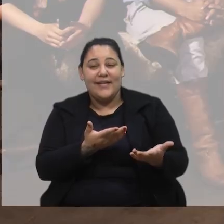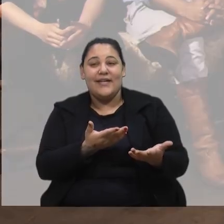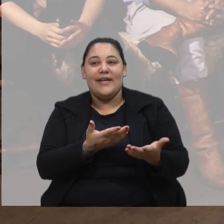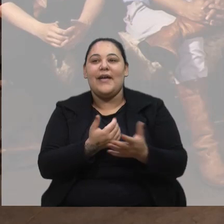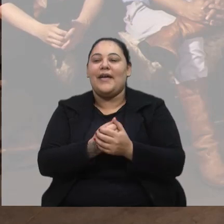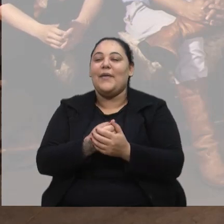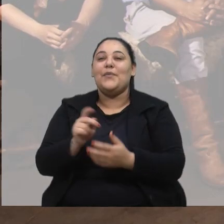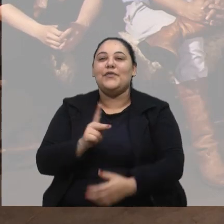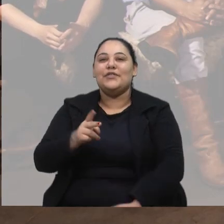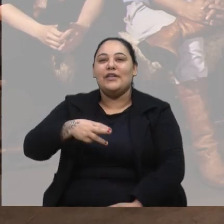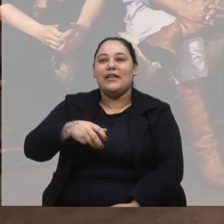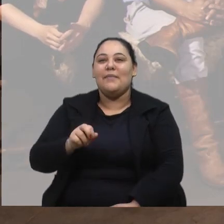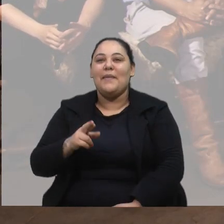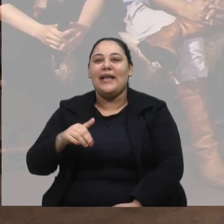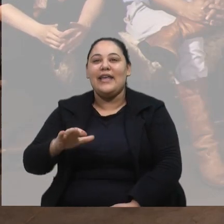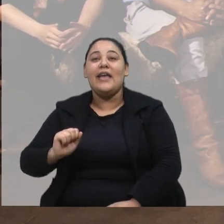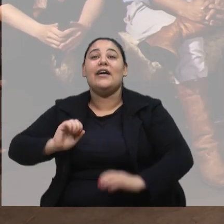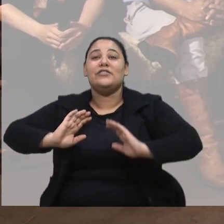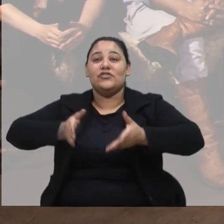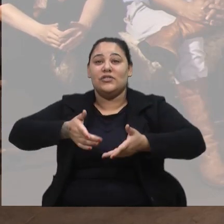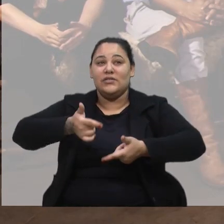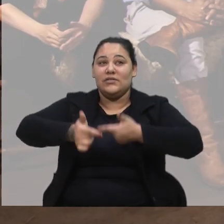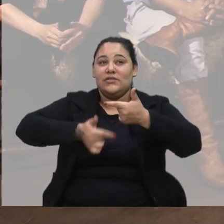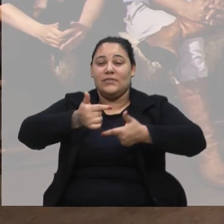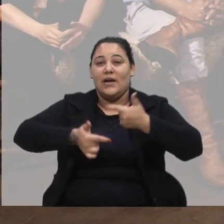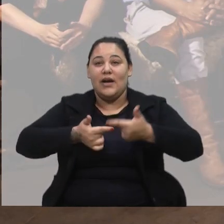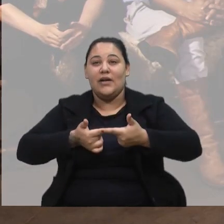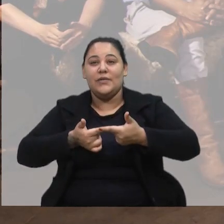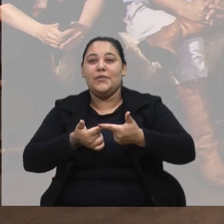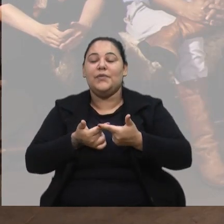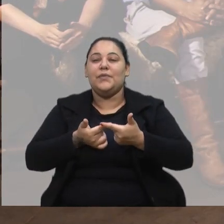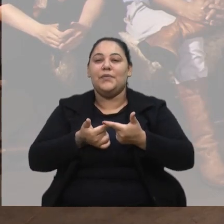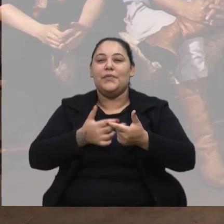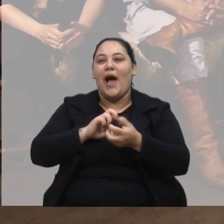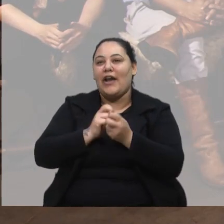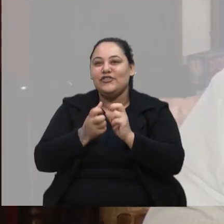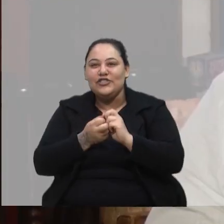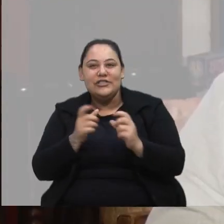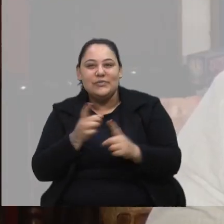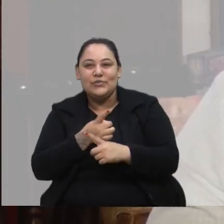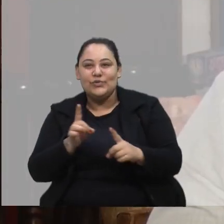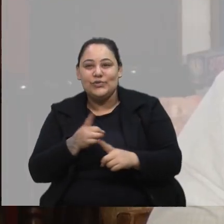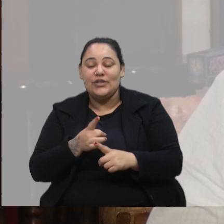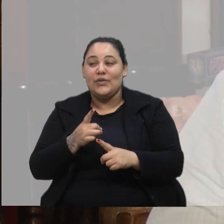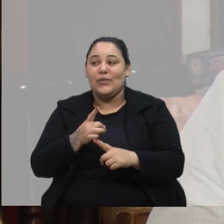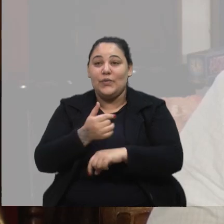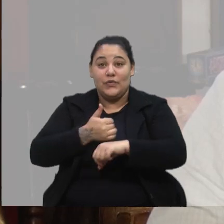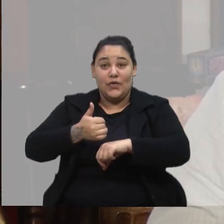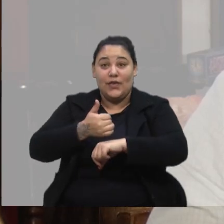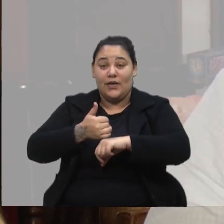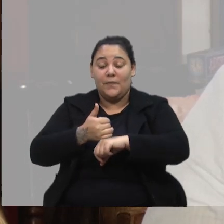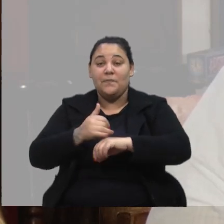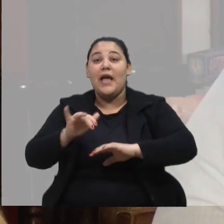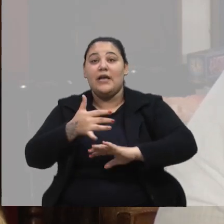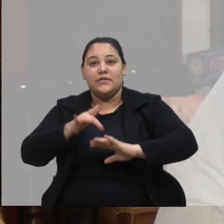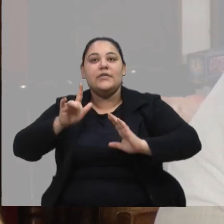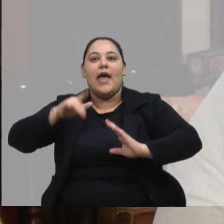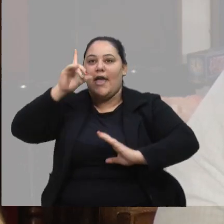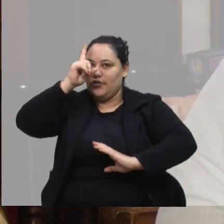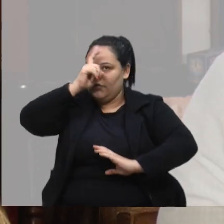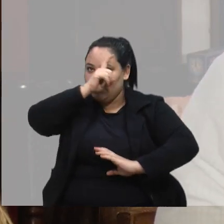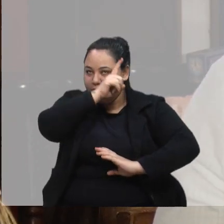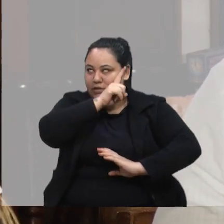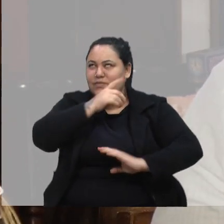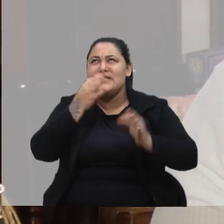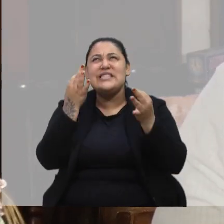Maria. Já atuo como artista e como músico. Olha, às vezes é um tanto quanto difícil dar a